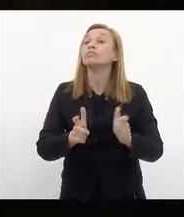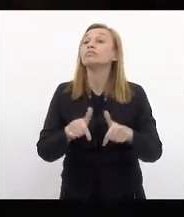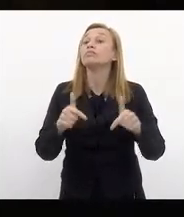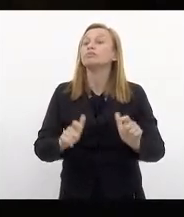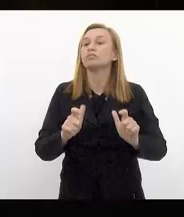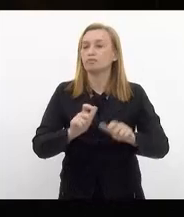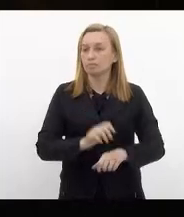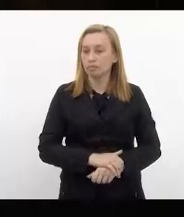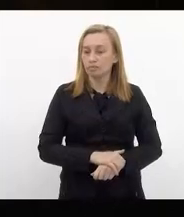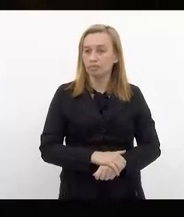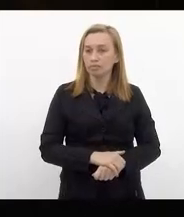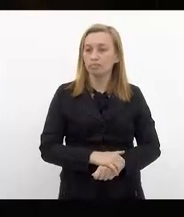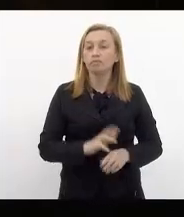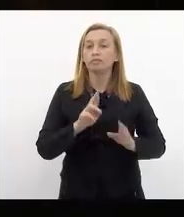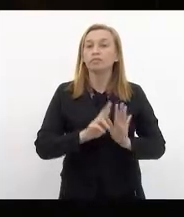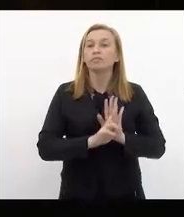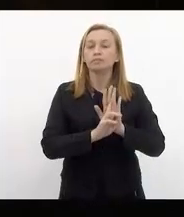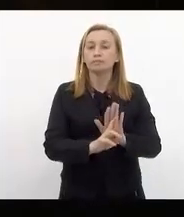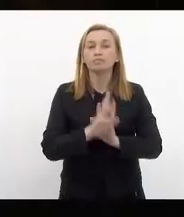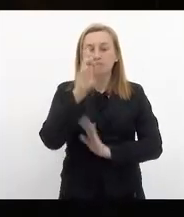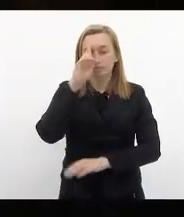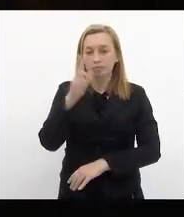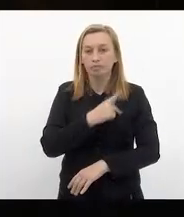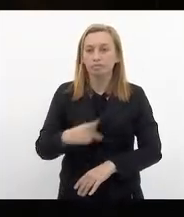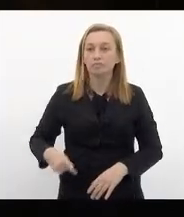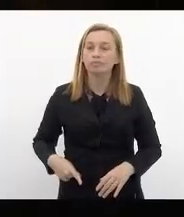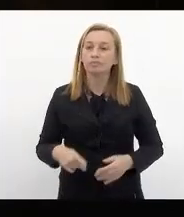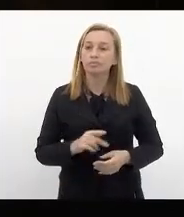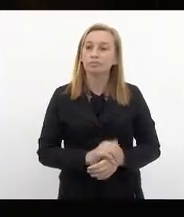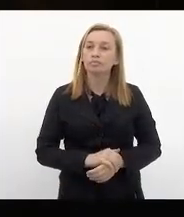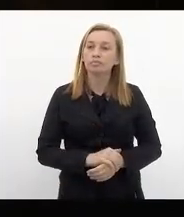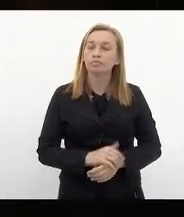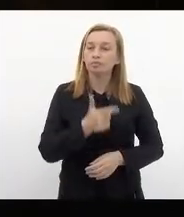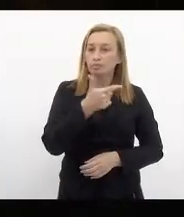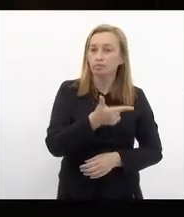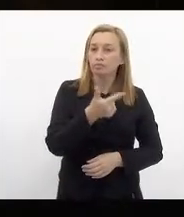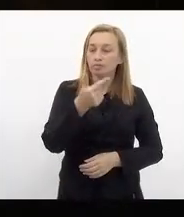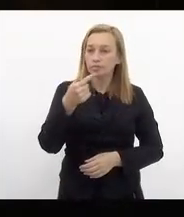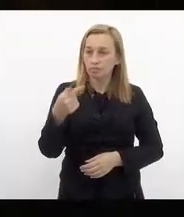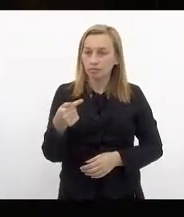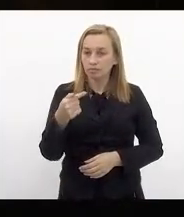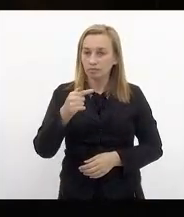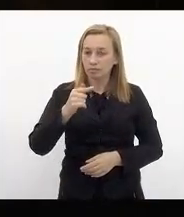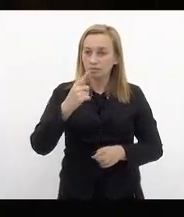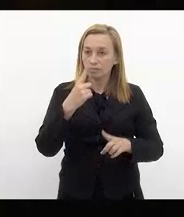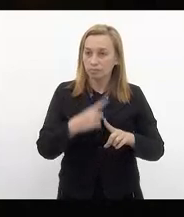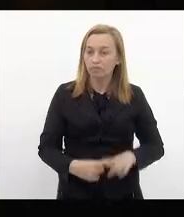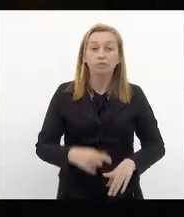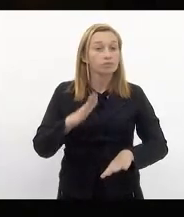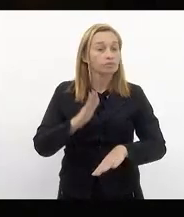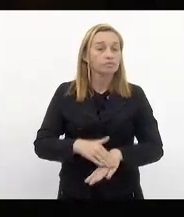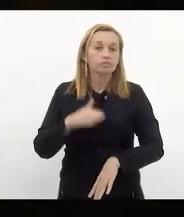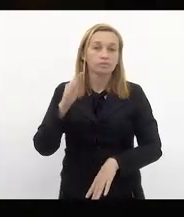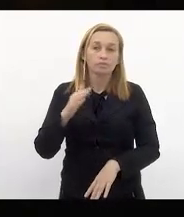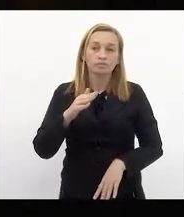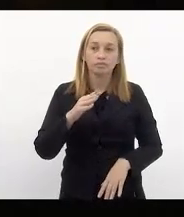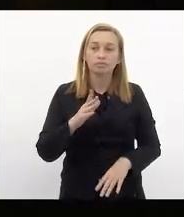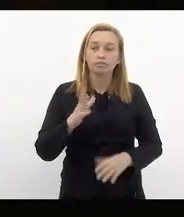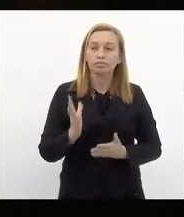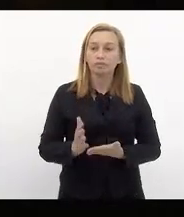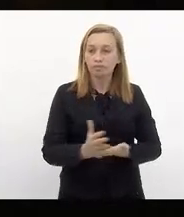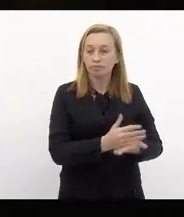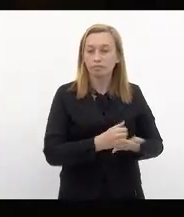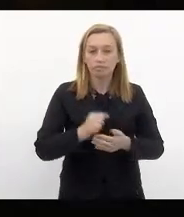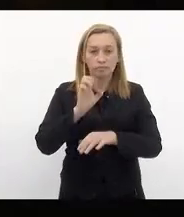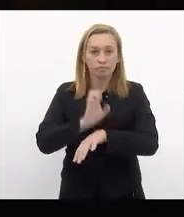na origem representa, senhora presidenta, um incremento 17 vezes a mais na arrecadação